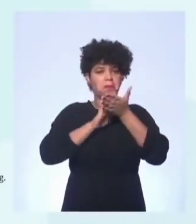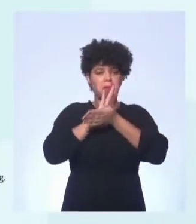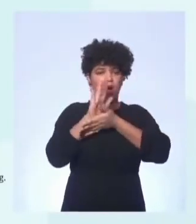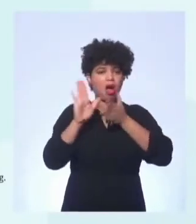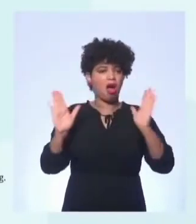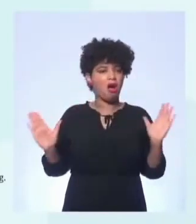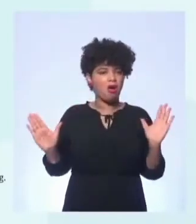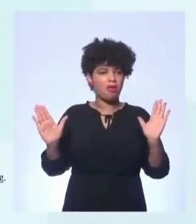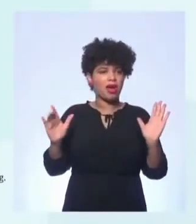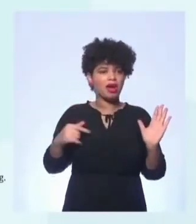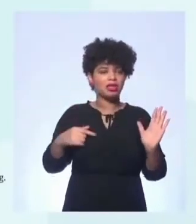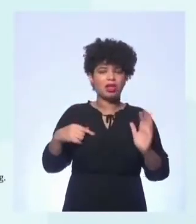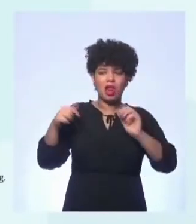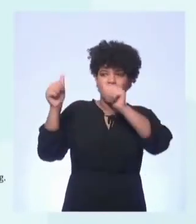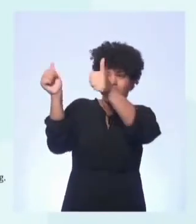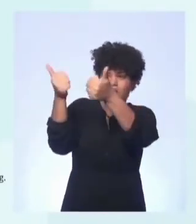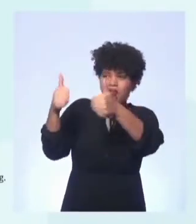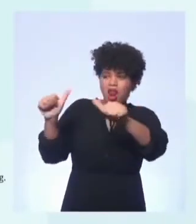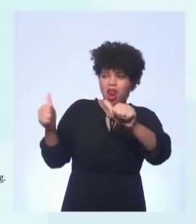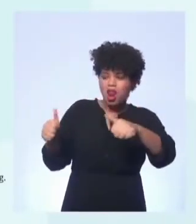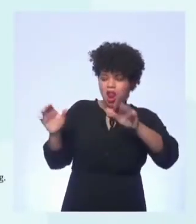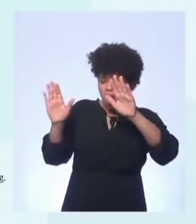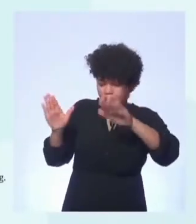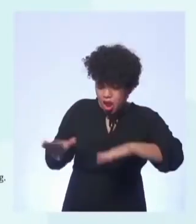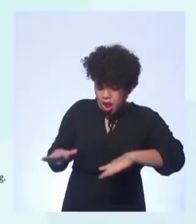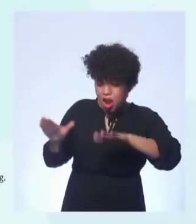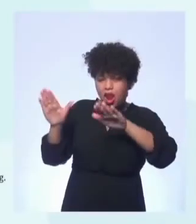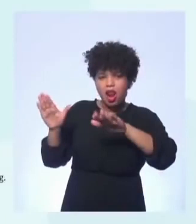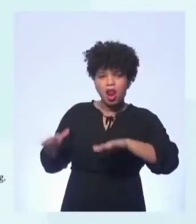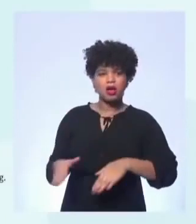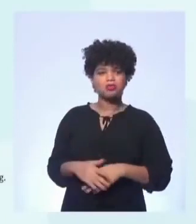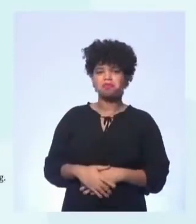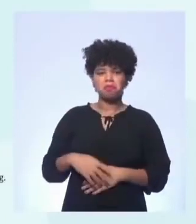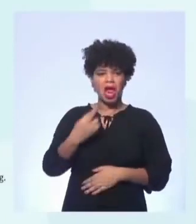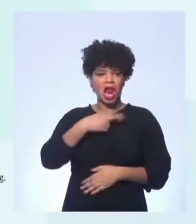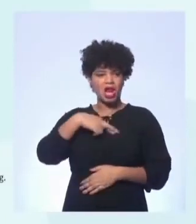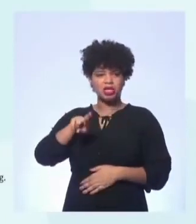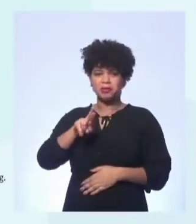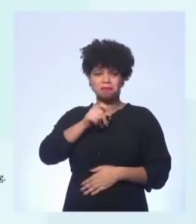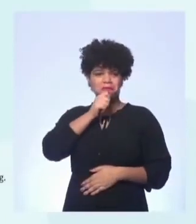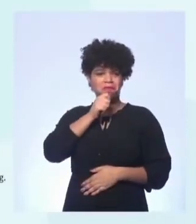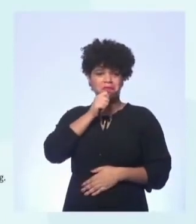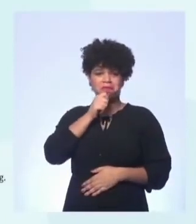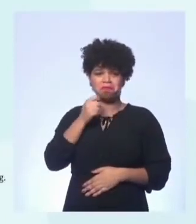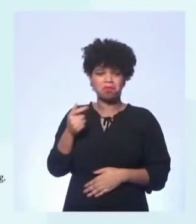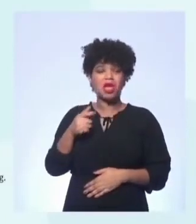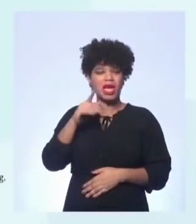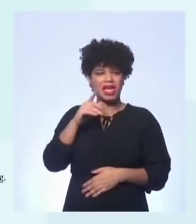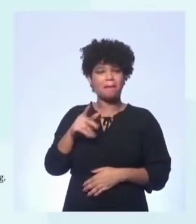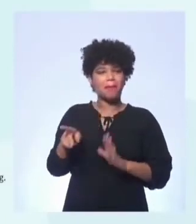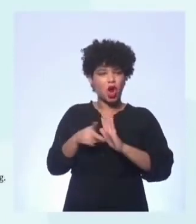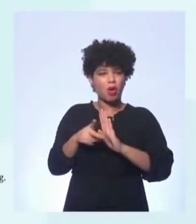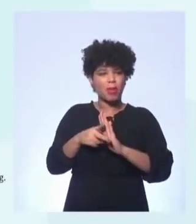não cultuavam a religião cristã, eles nem conheciam